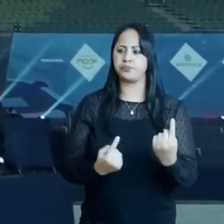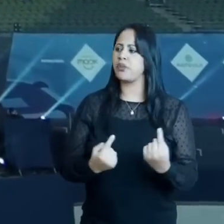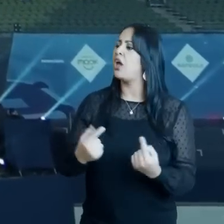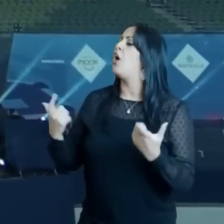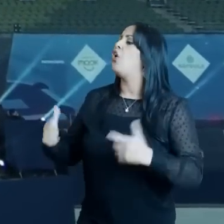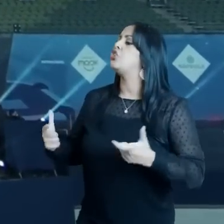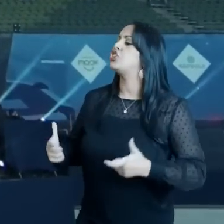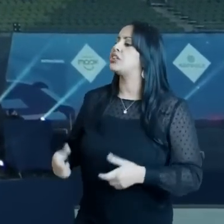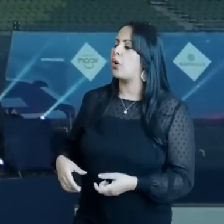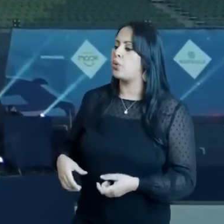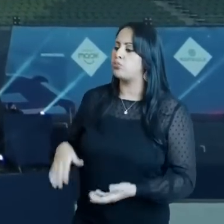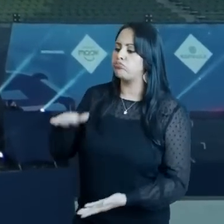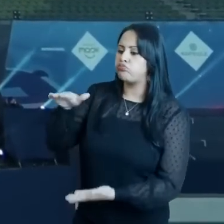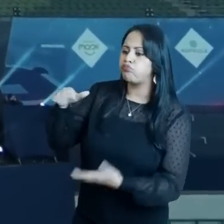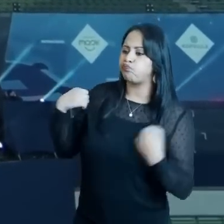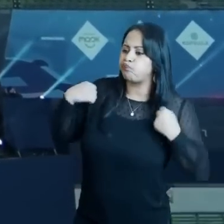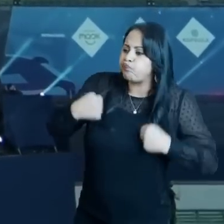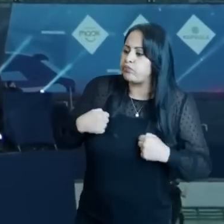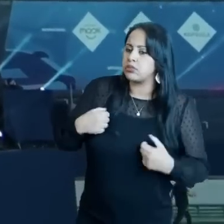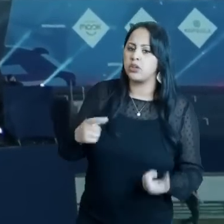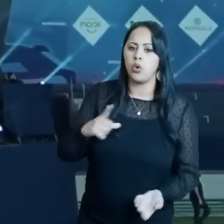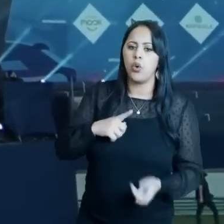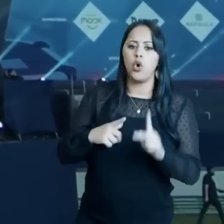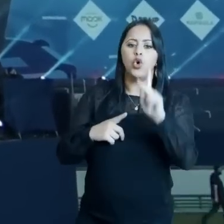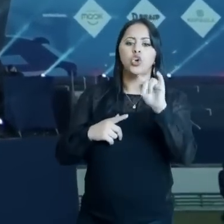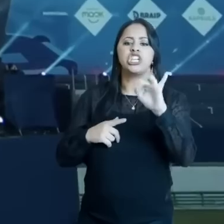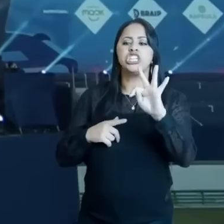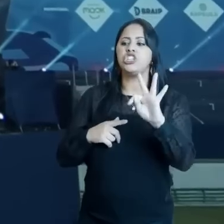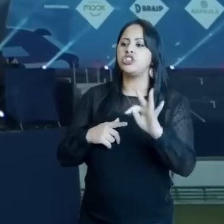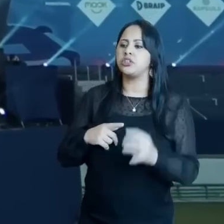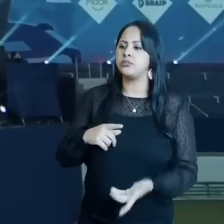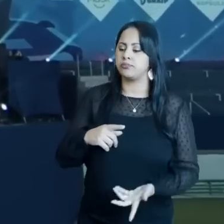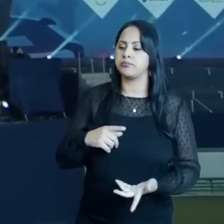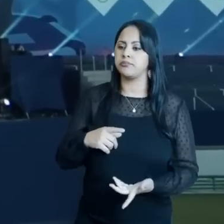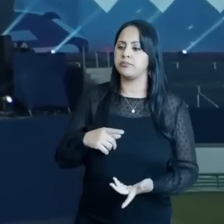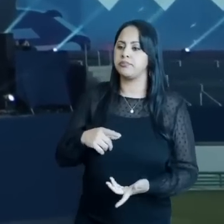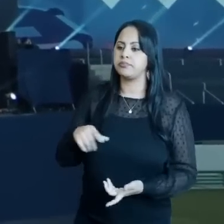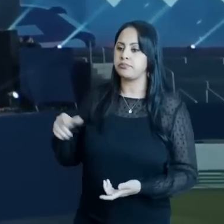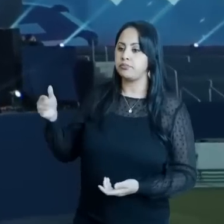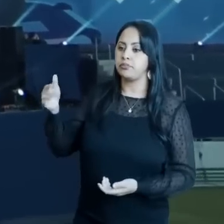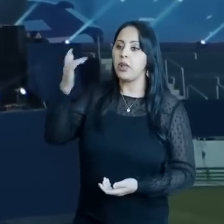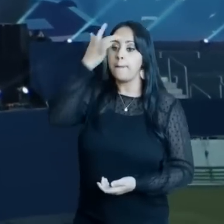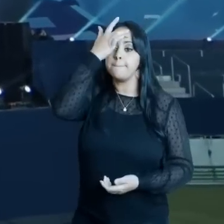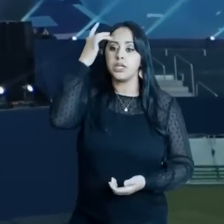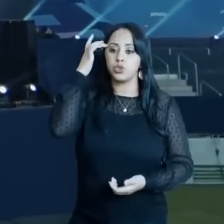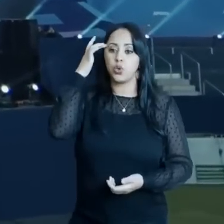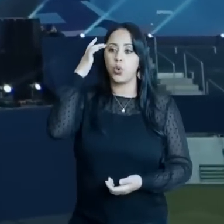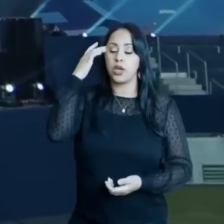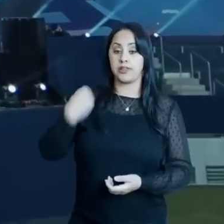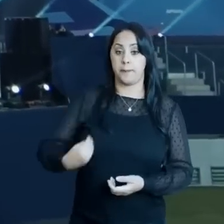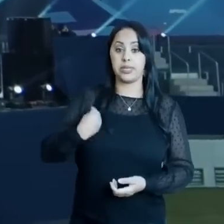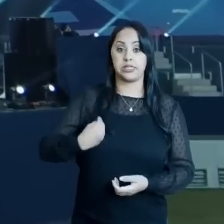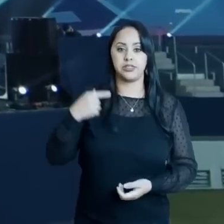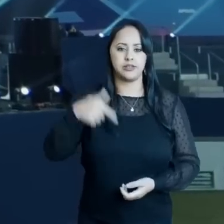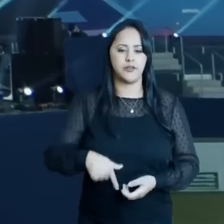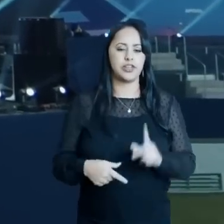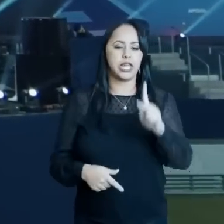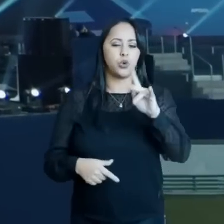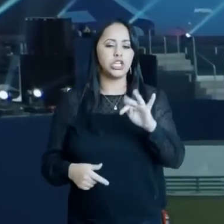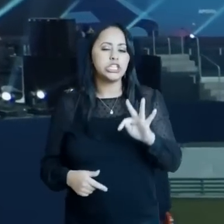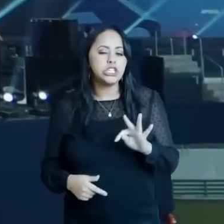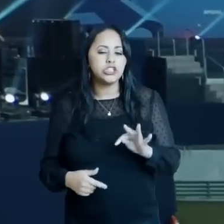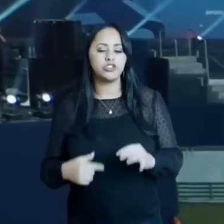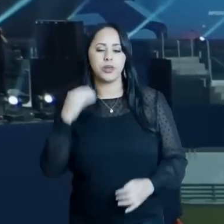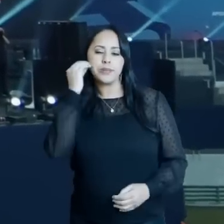kit que você estava me mostrando hoje mais cedo? Fábio, kit. Estar aqui presencialmente, além de você ter um kit, toda